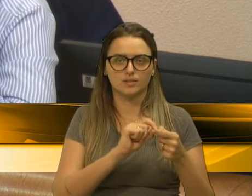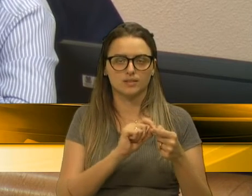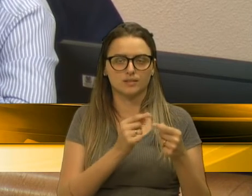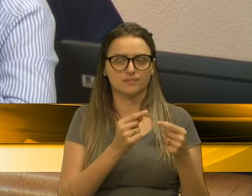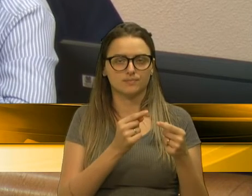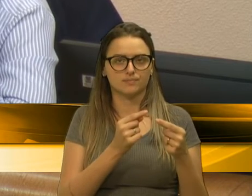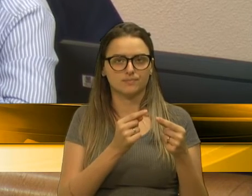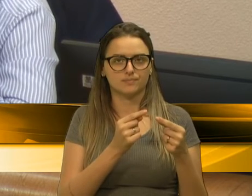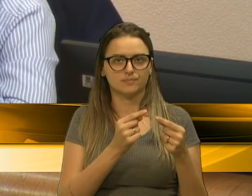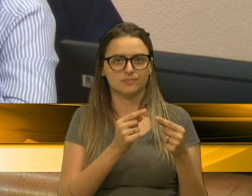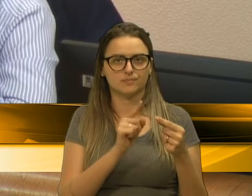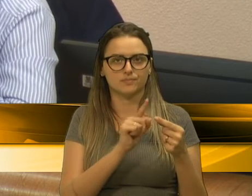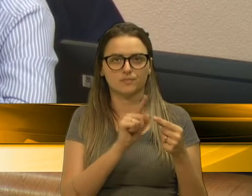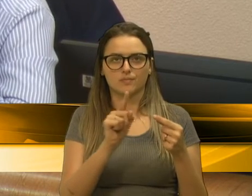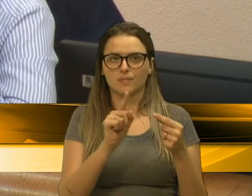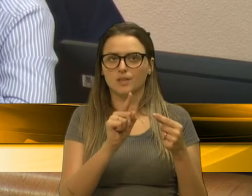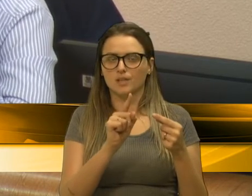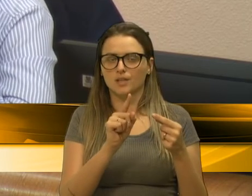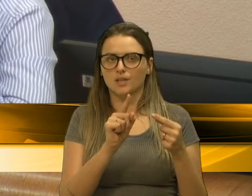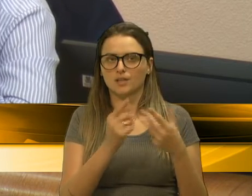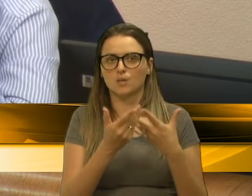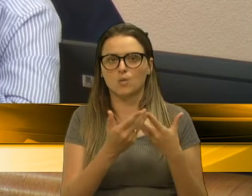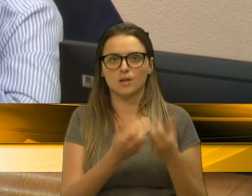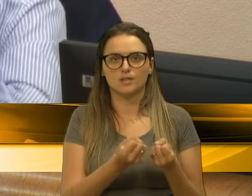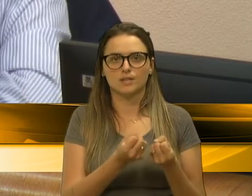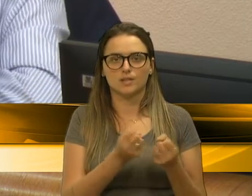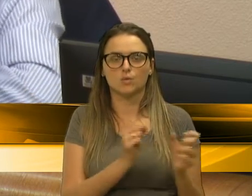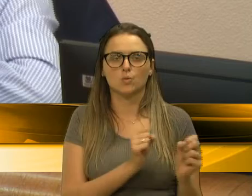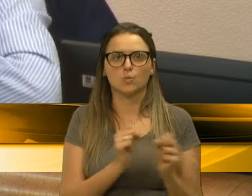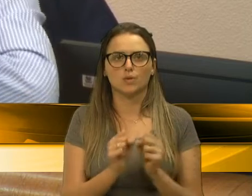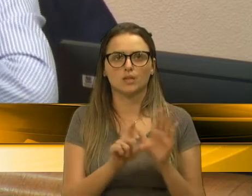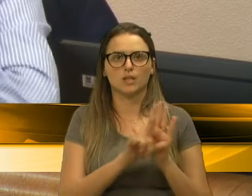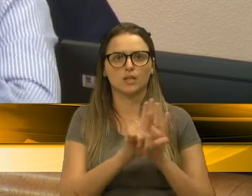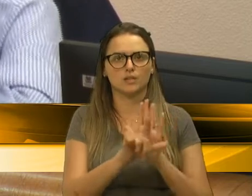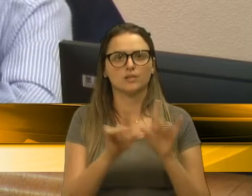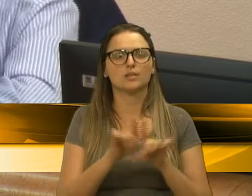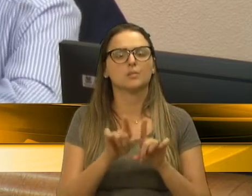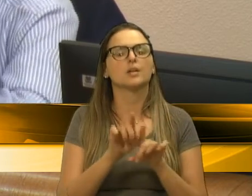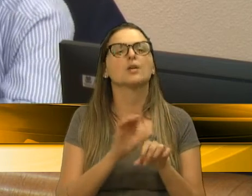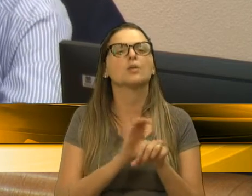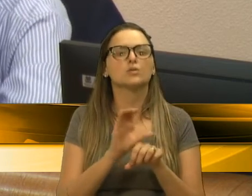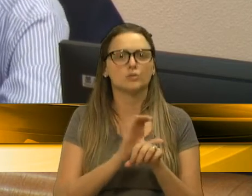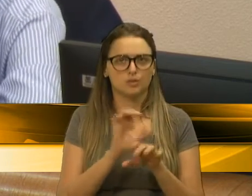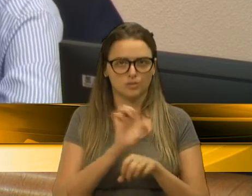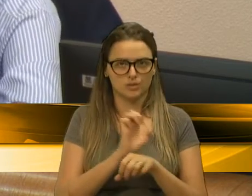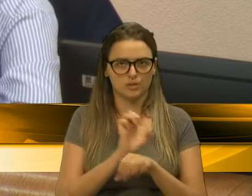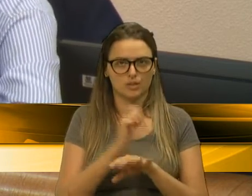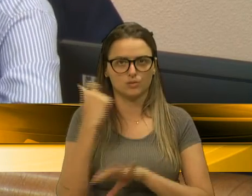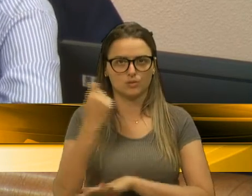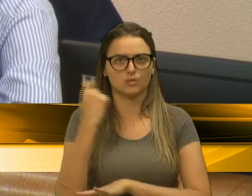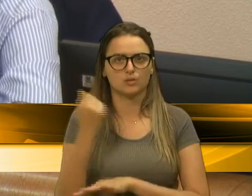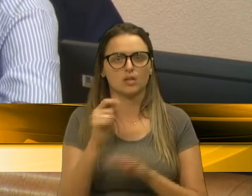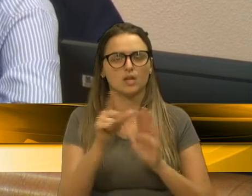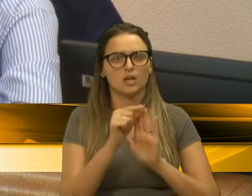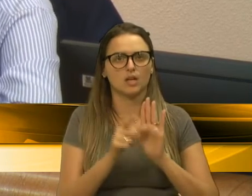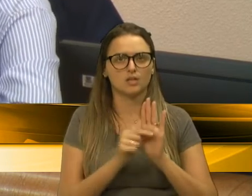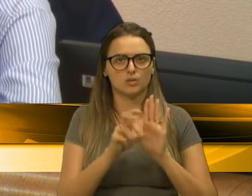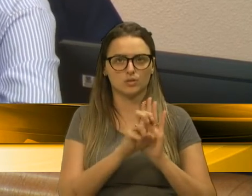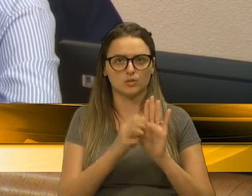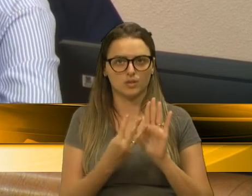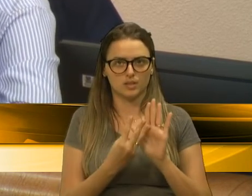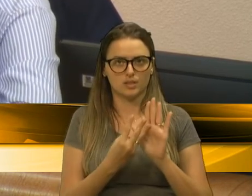do poder regulamentador ou dos limites de delegação legislativa. Nesse sentido, a Constituição do Estado do Rio Grande do Sul, em seu artigo 53,